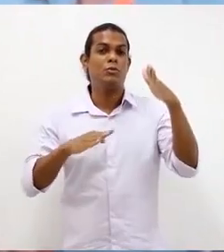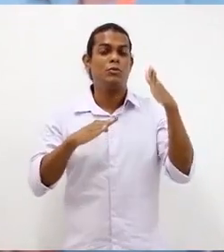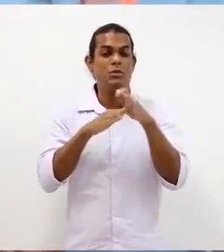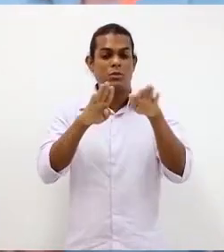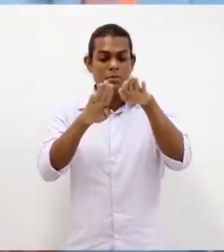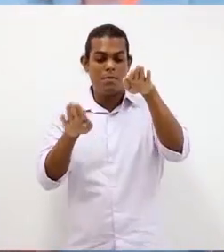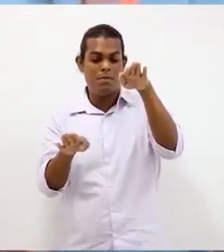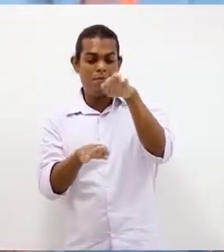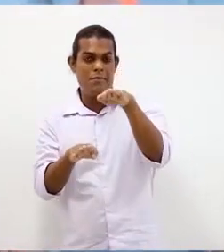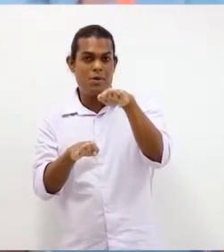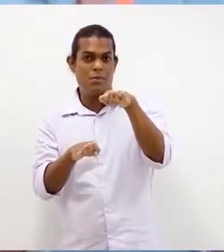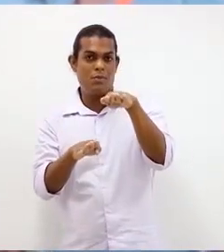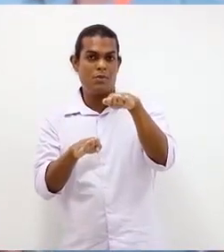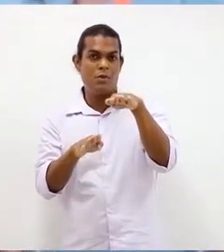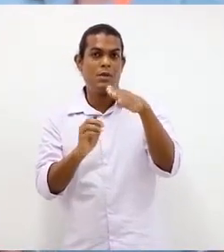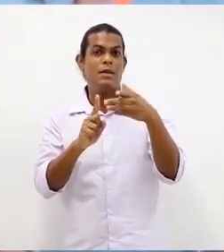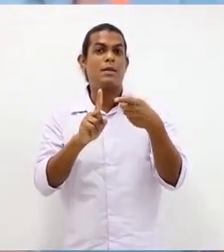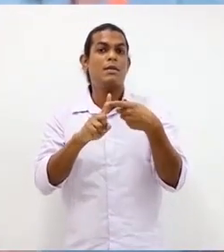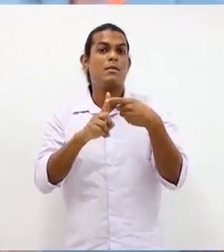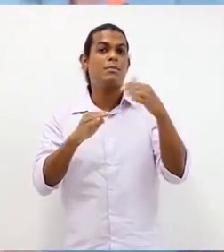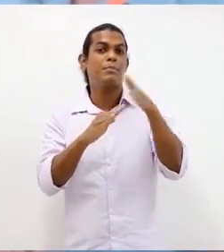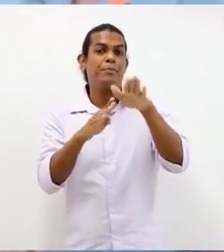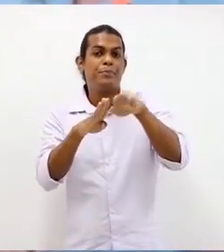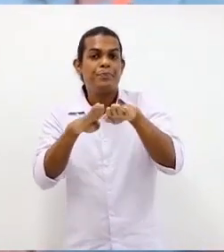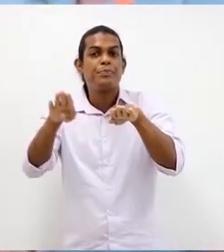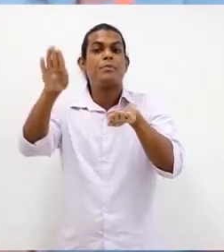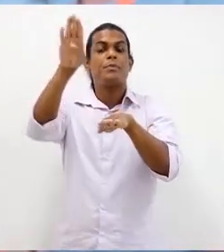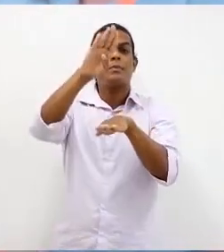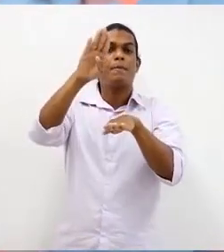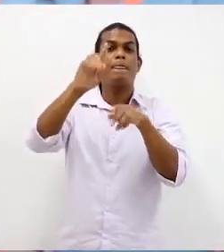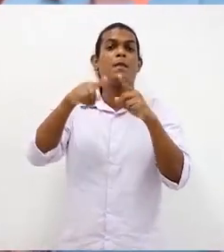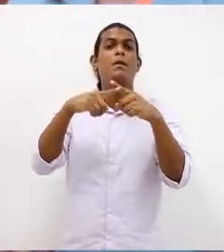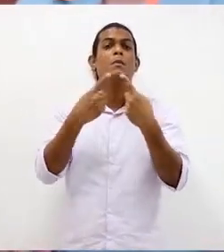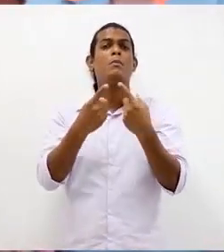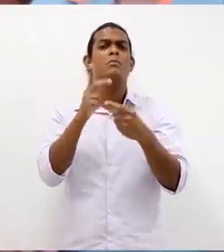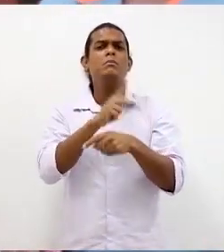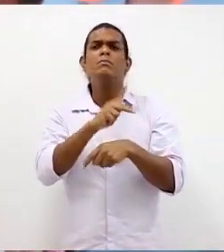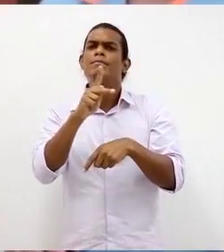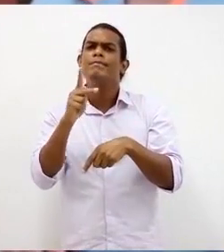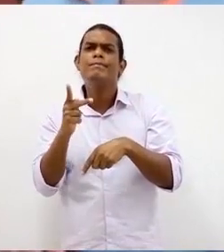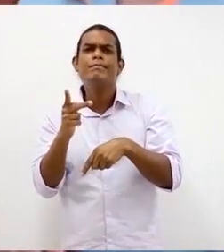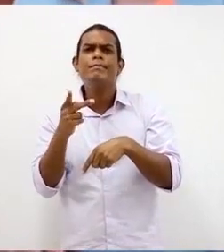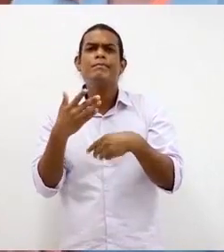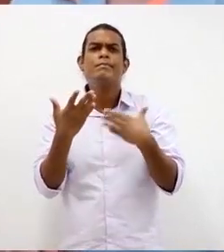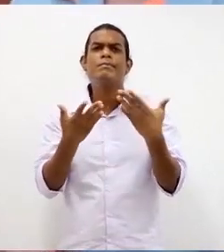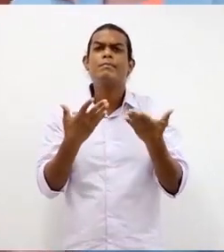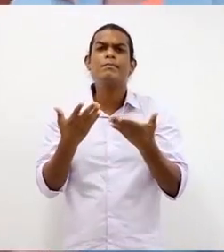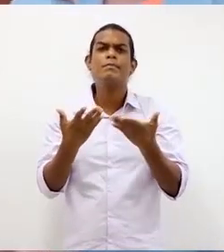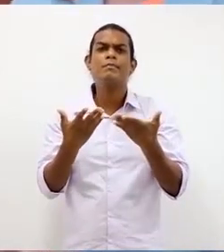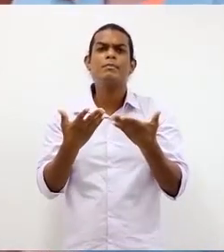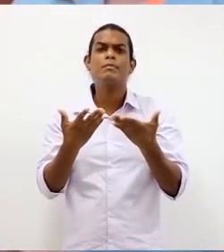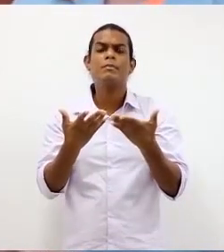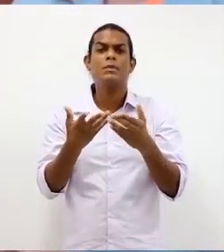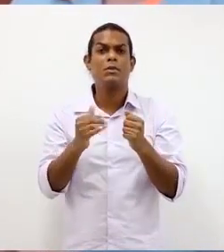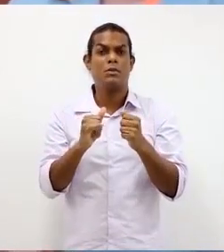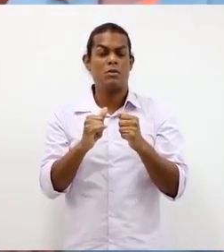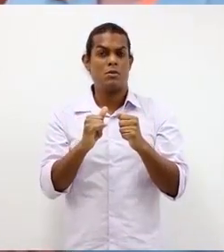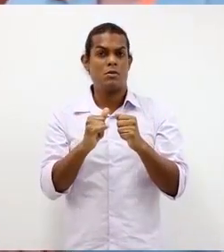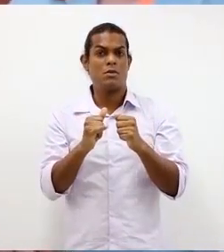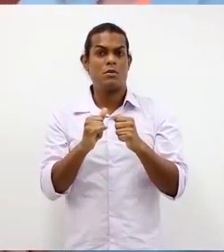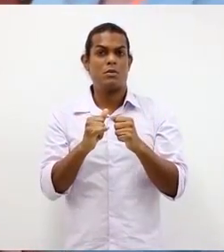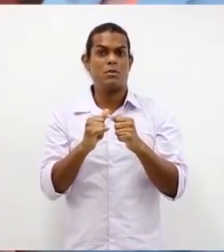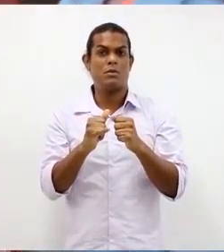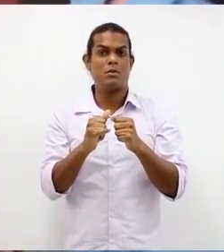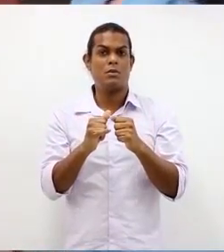vocês devem ter estudado no nosso caderno. Mas, professor, limite de tolerância mínimo e tolerância máximo, sim. Por exemplo, existe o mínimo de